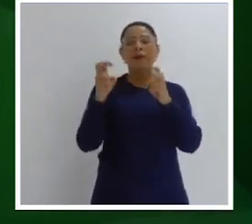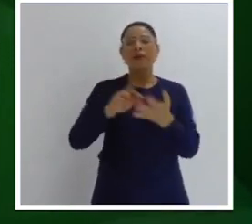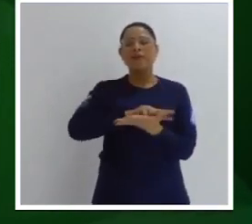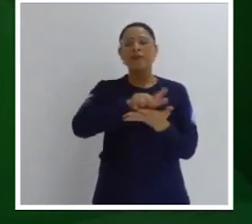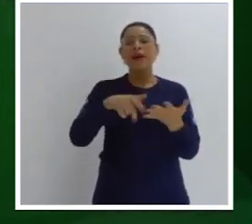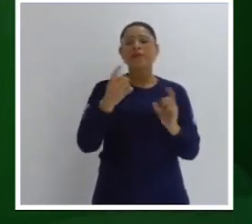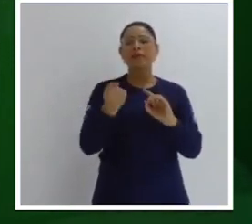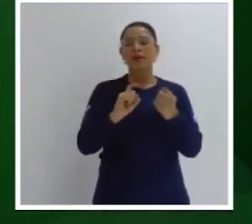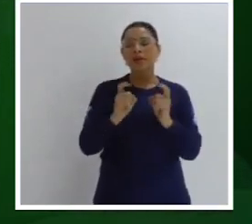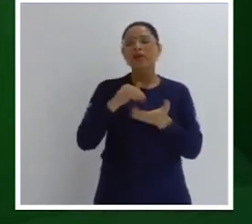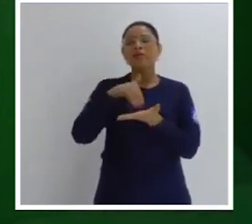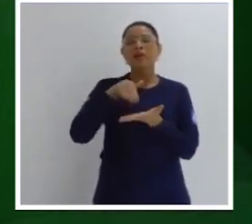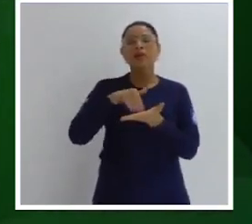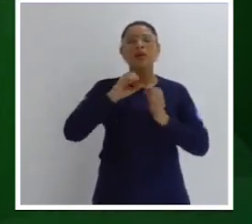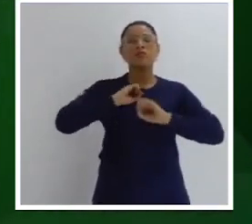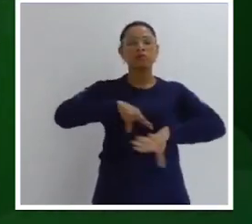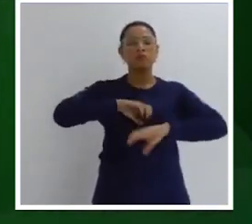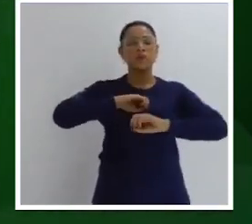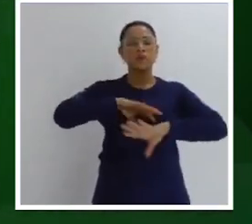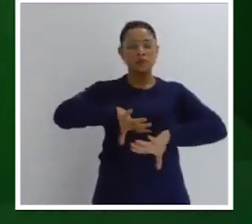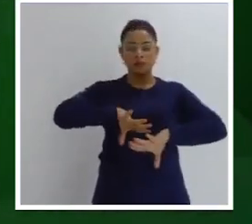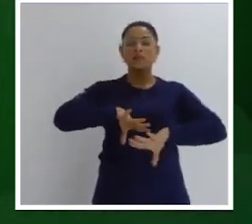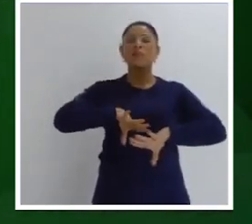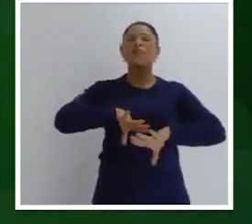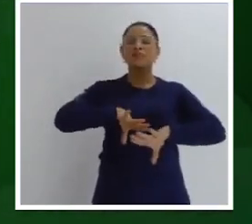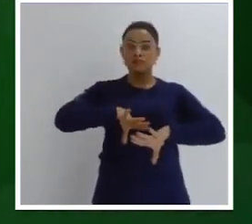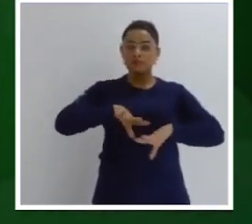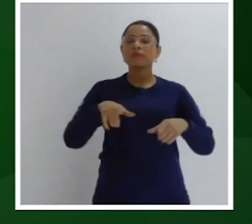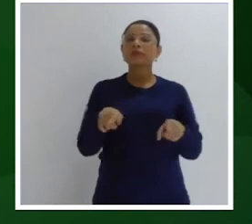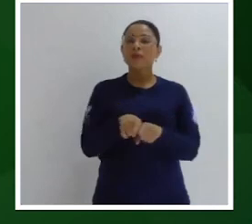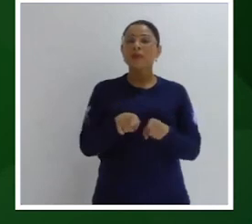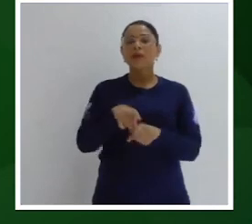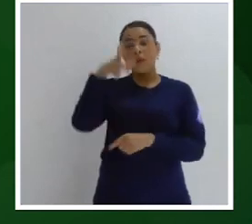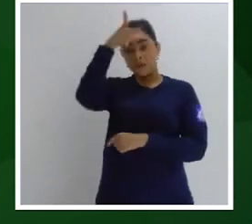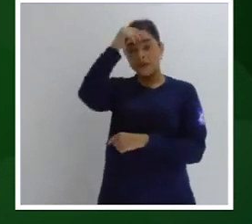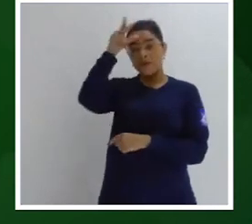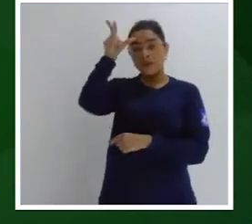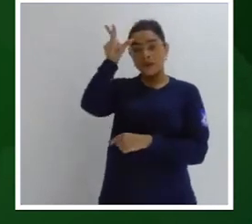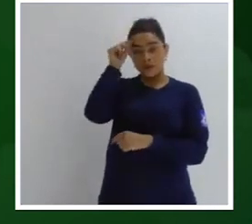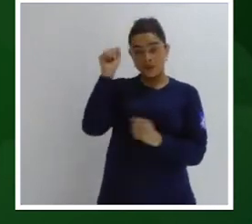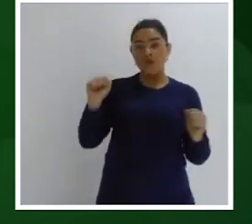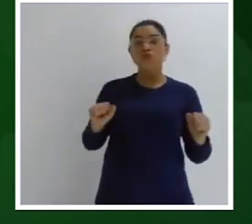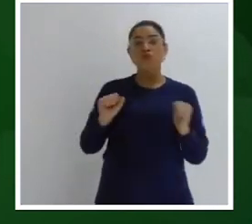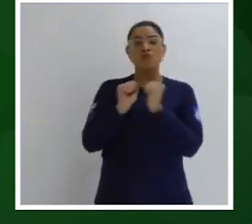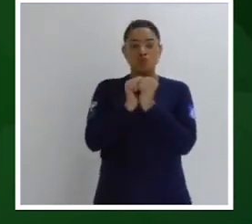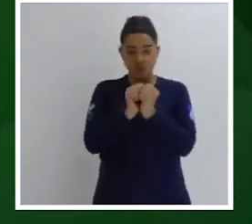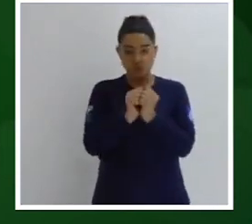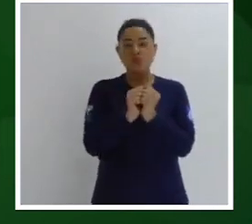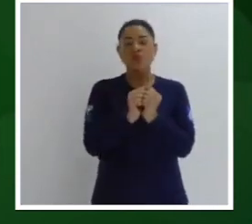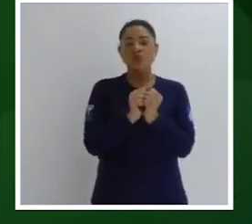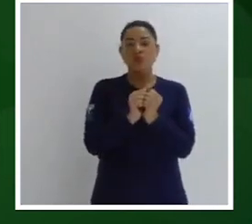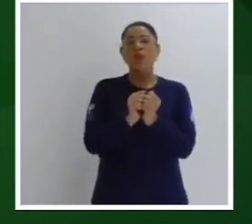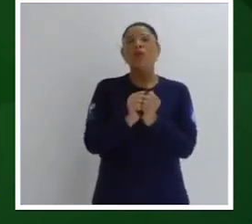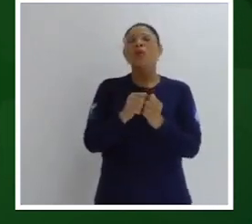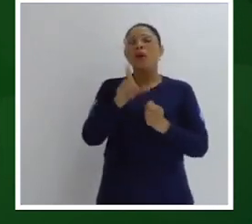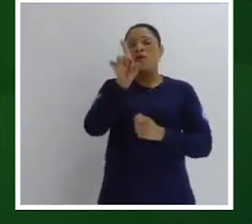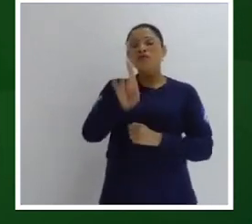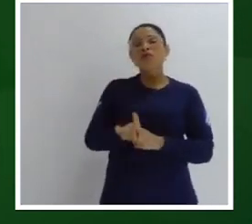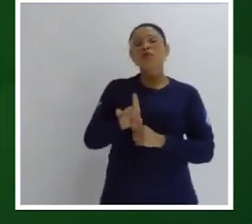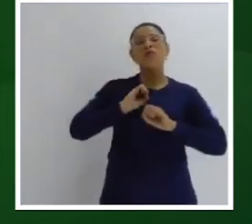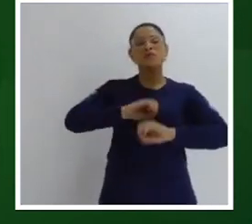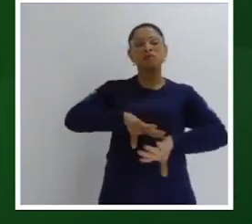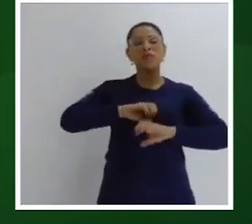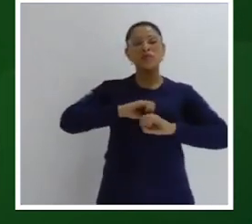o secretário de educação da prefeitura muito junto com as diretorias de